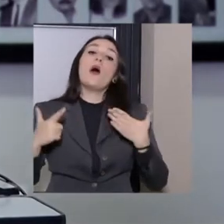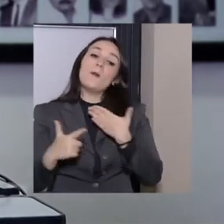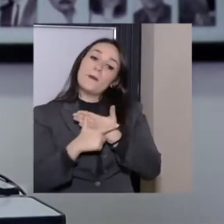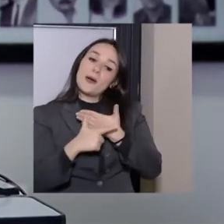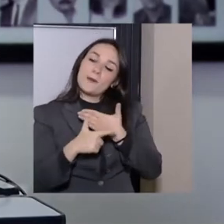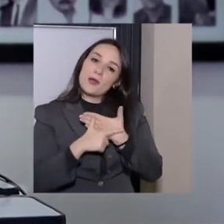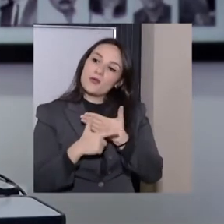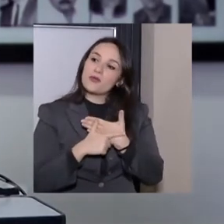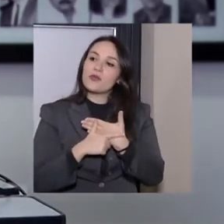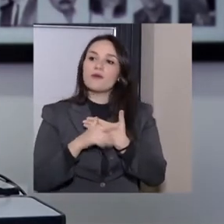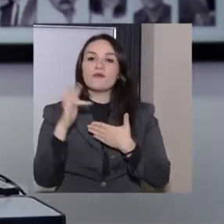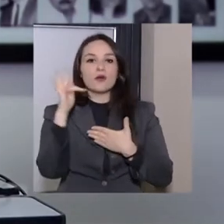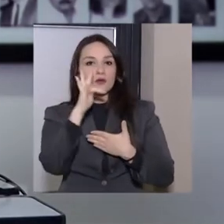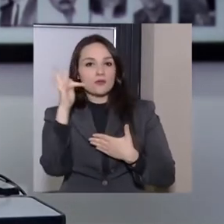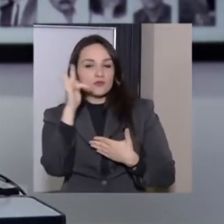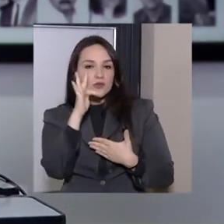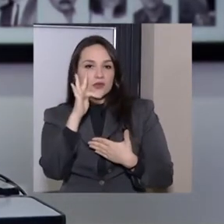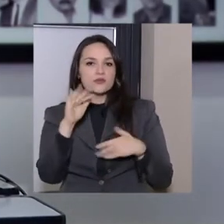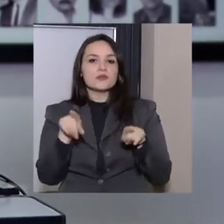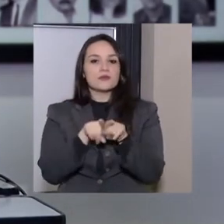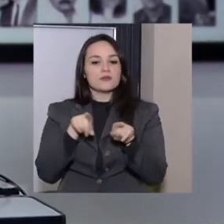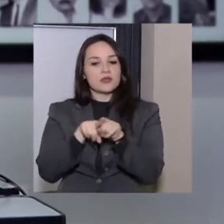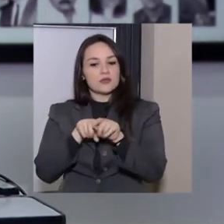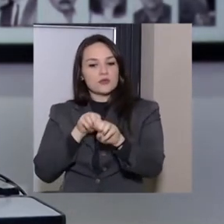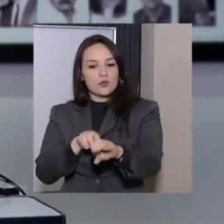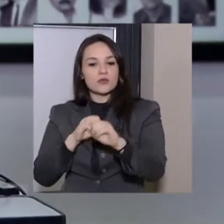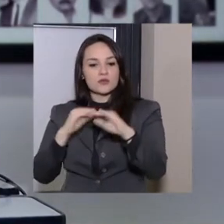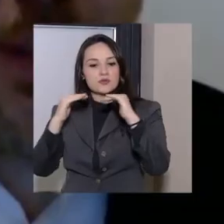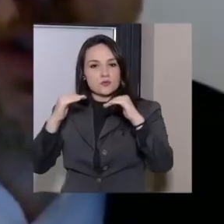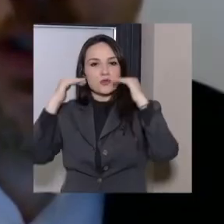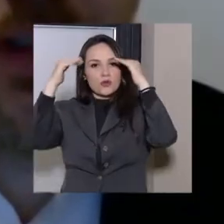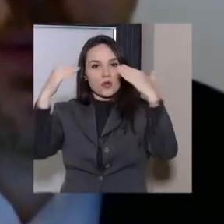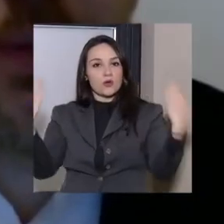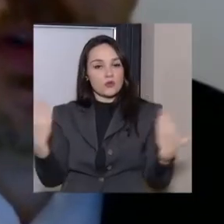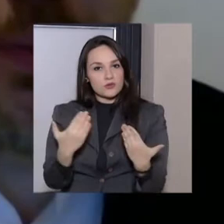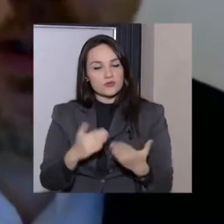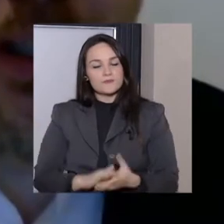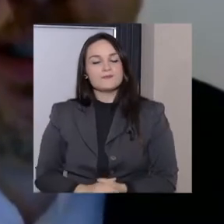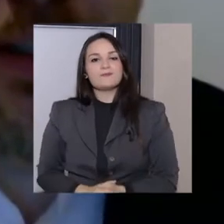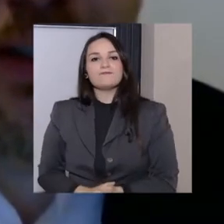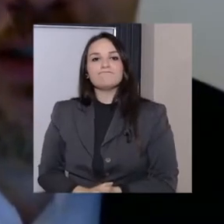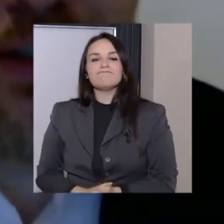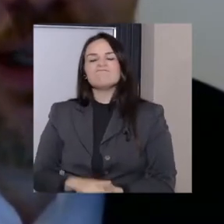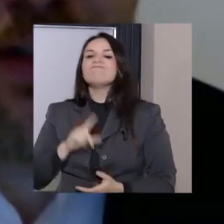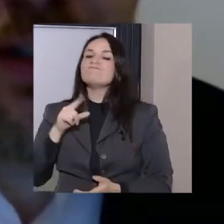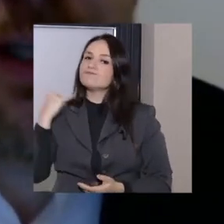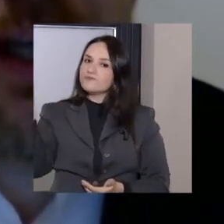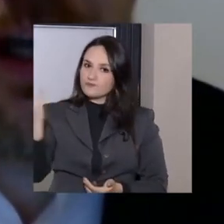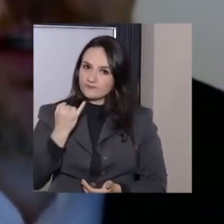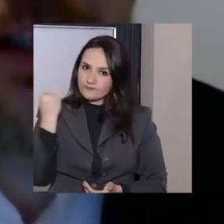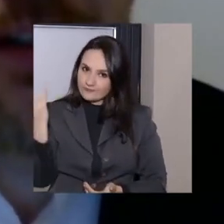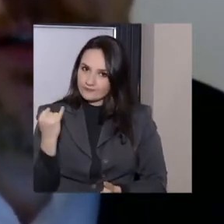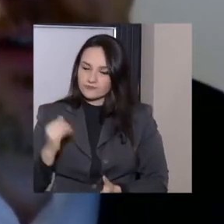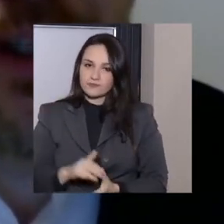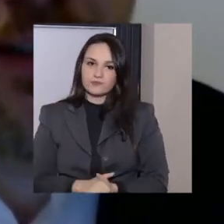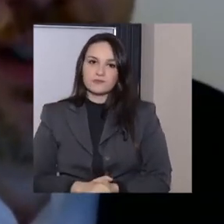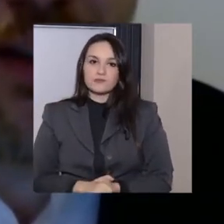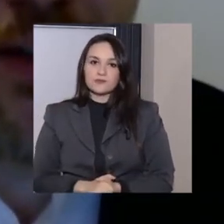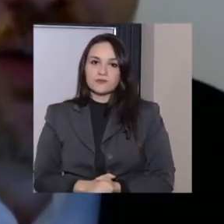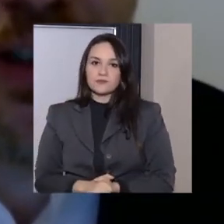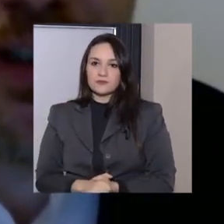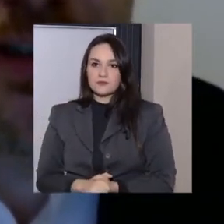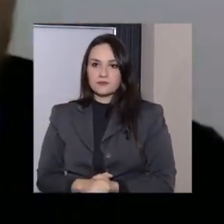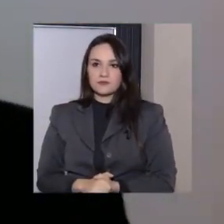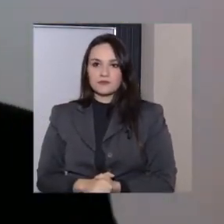universidades e da educação superior na atualidade. Realmente muito importante, quero destacar aqui o Conselho